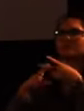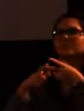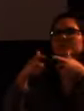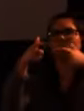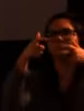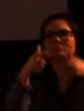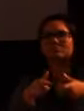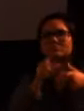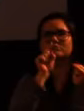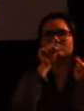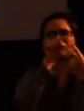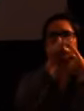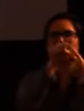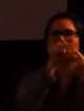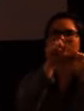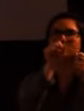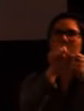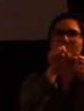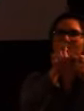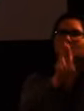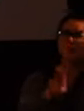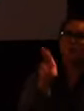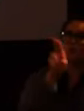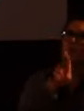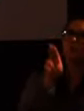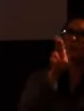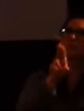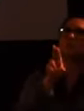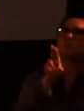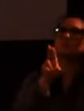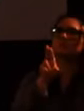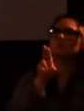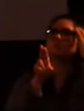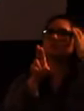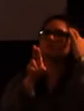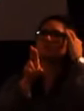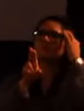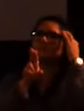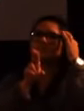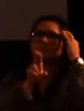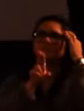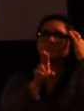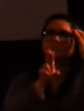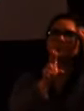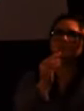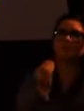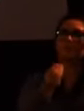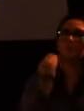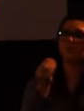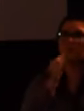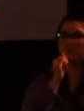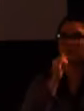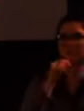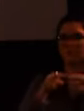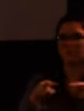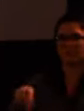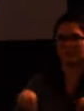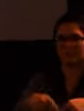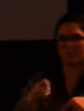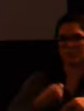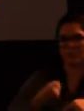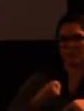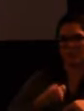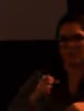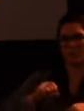espaços destinados a equipamentos e usos institucionais. O valor adotado para essas áreas máximas de